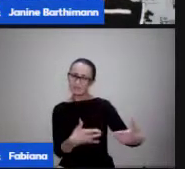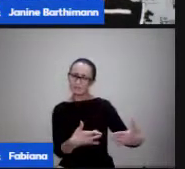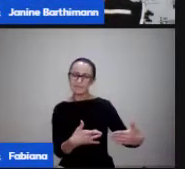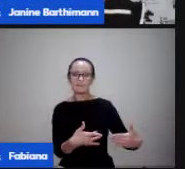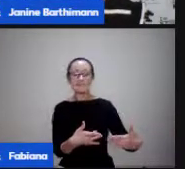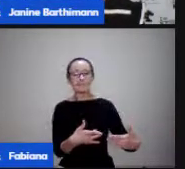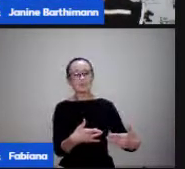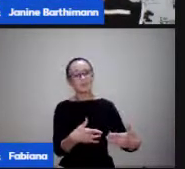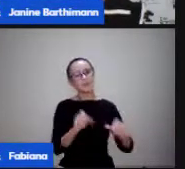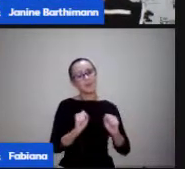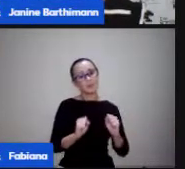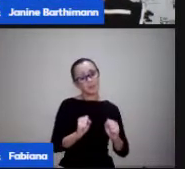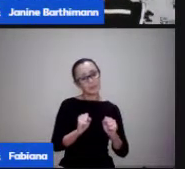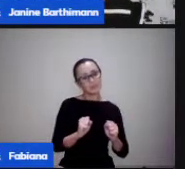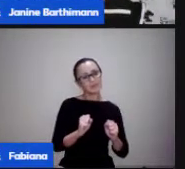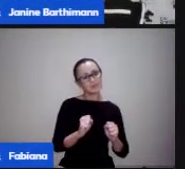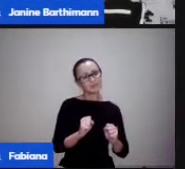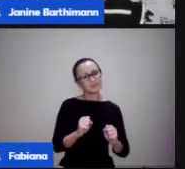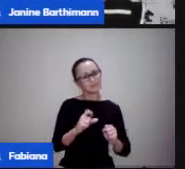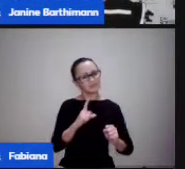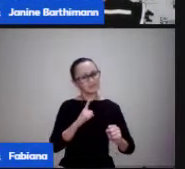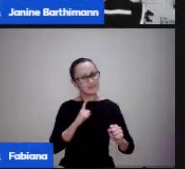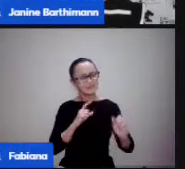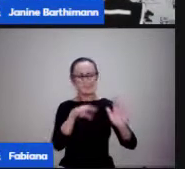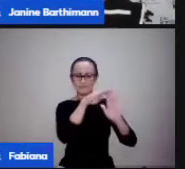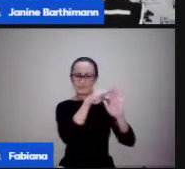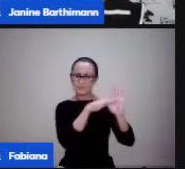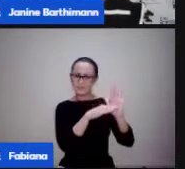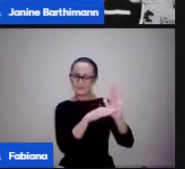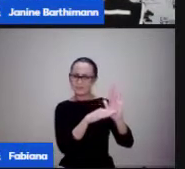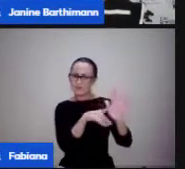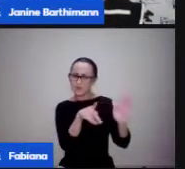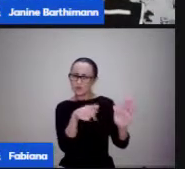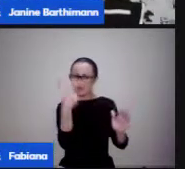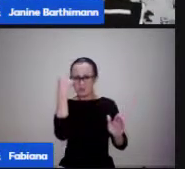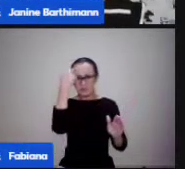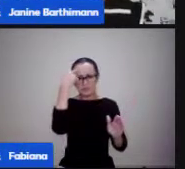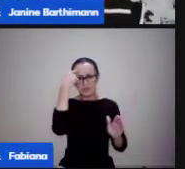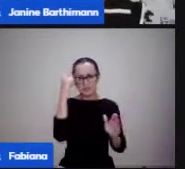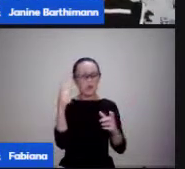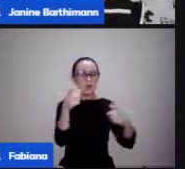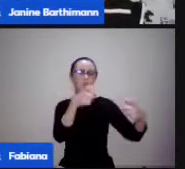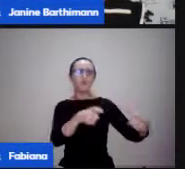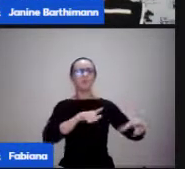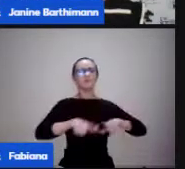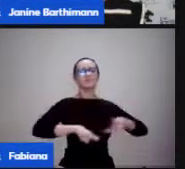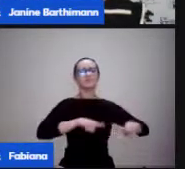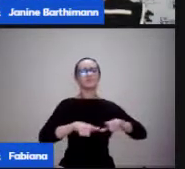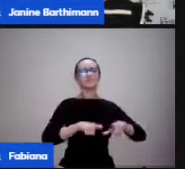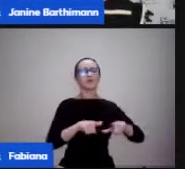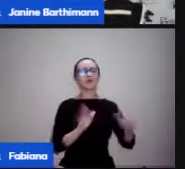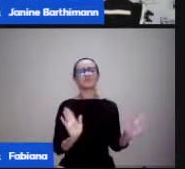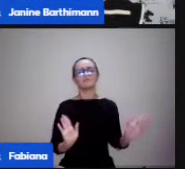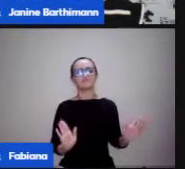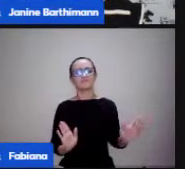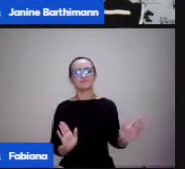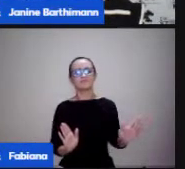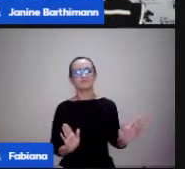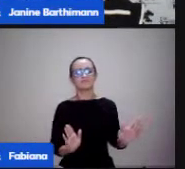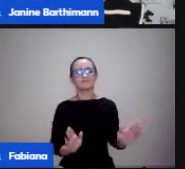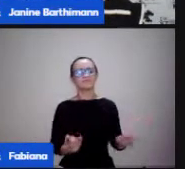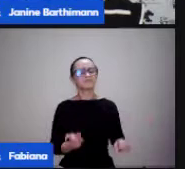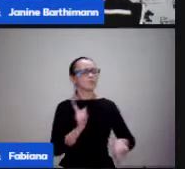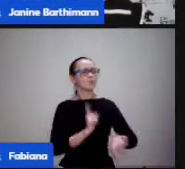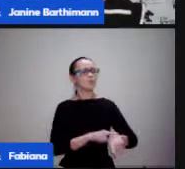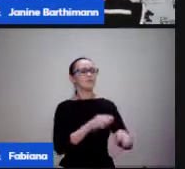tudo isso? Ou você concorda que é só um lugar de trabalho, cumprir os horários e